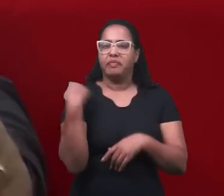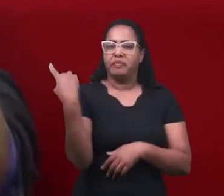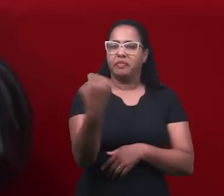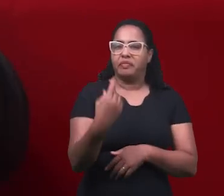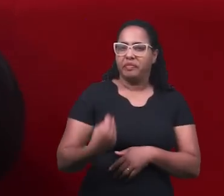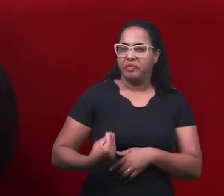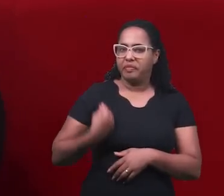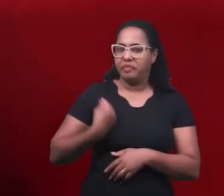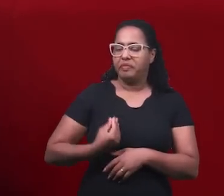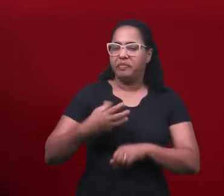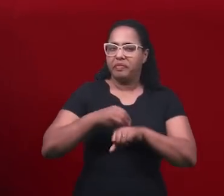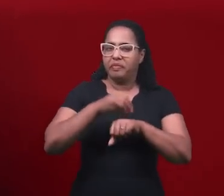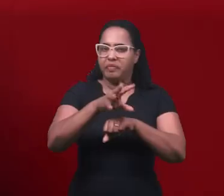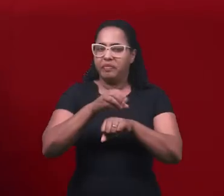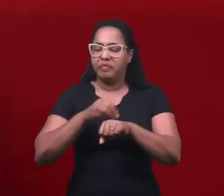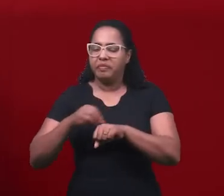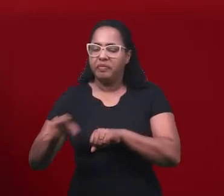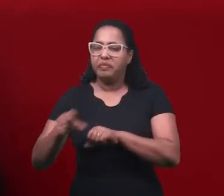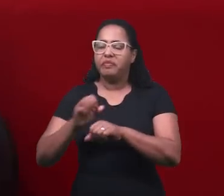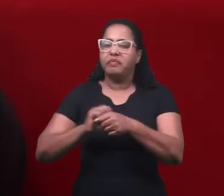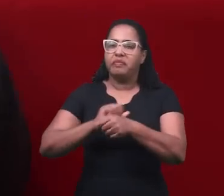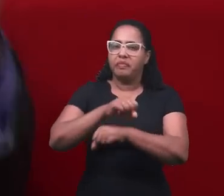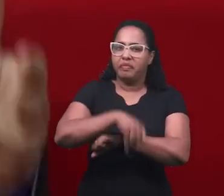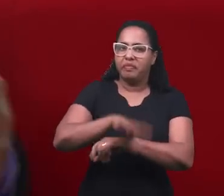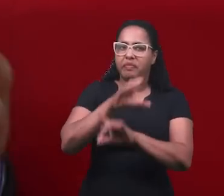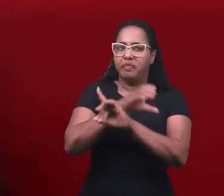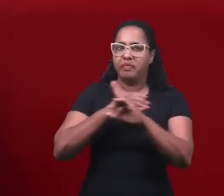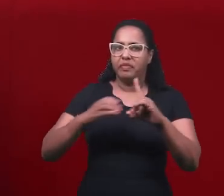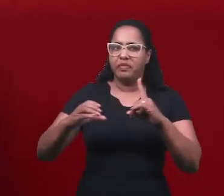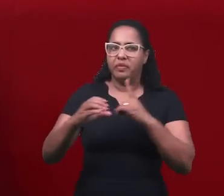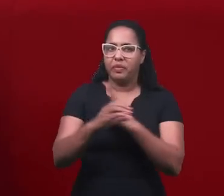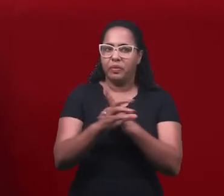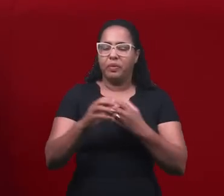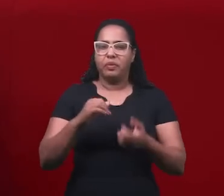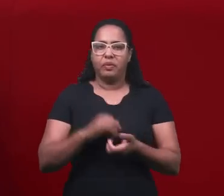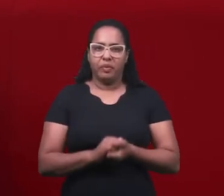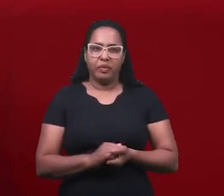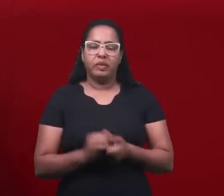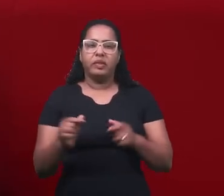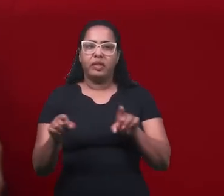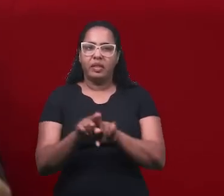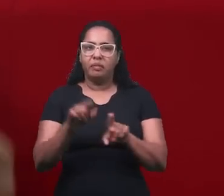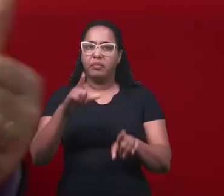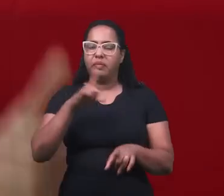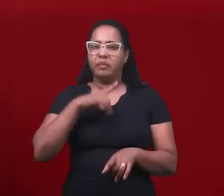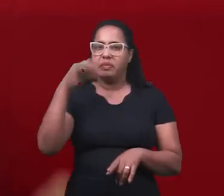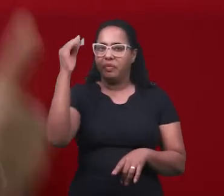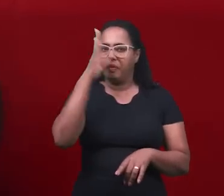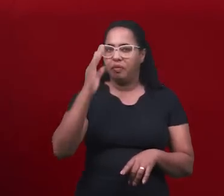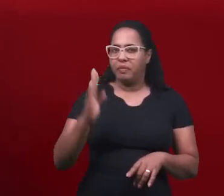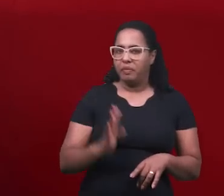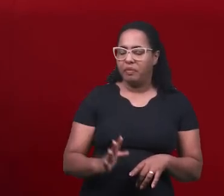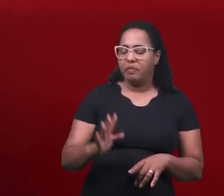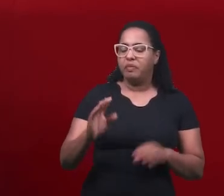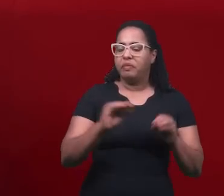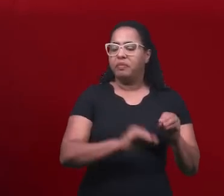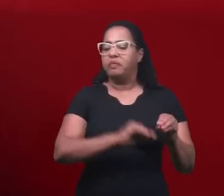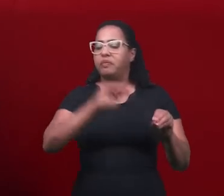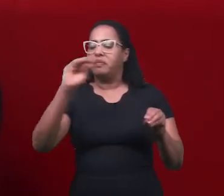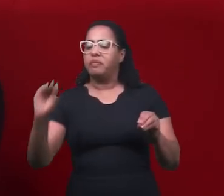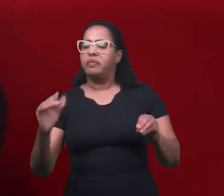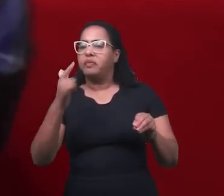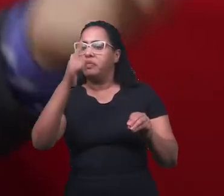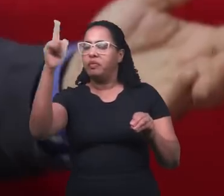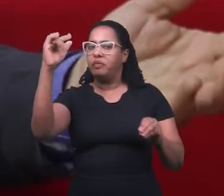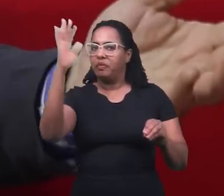nós vivemos, que é transmitida nos seminários, nos cultos, enfim. E há também brasileiros que se deslocam para outros